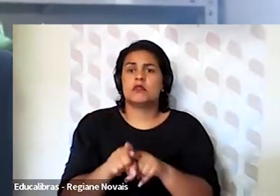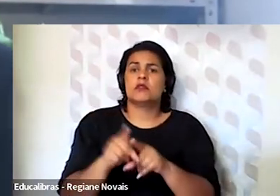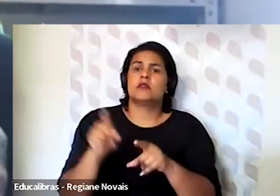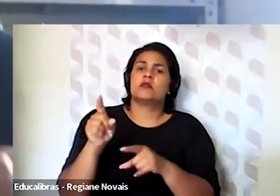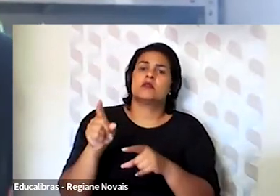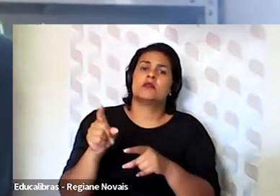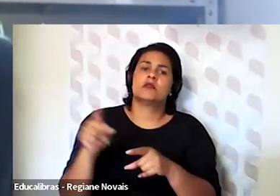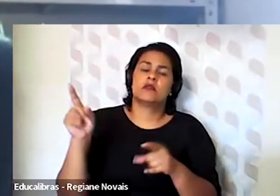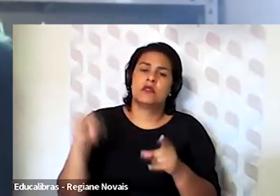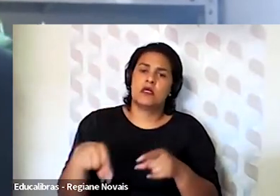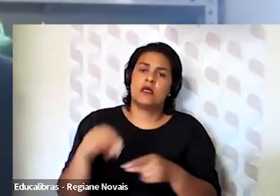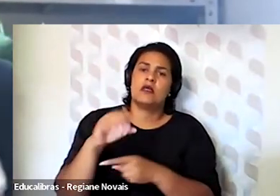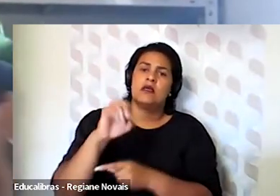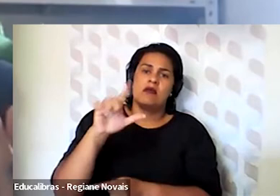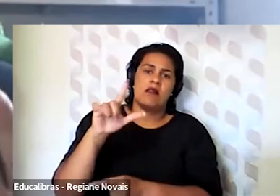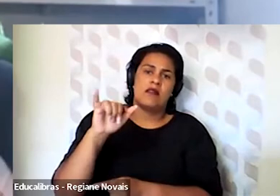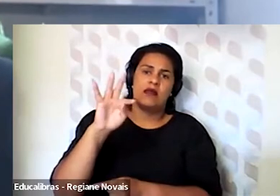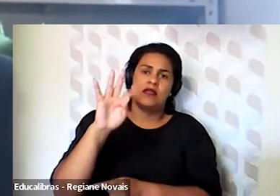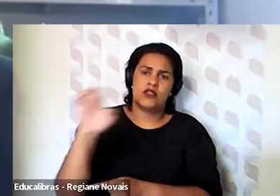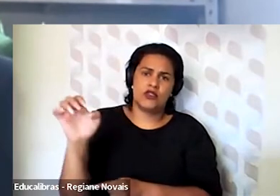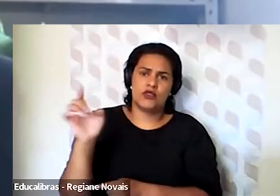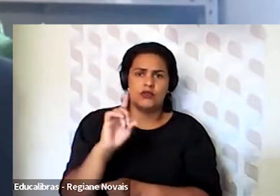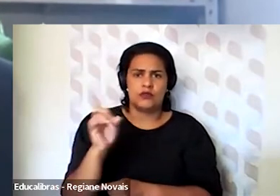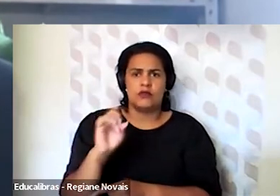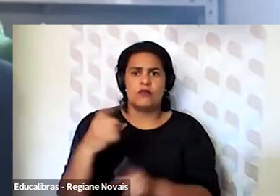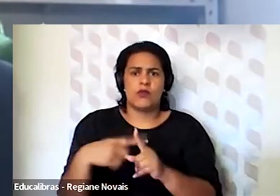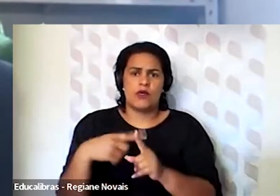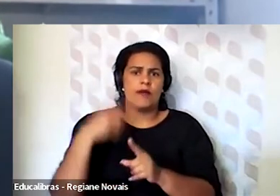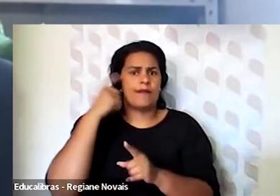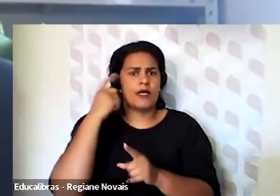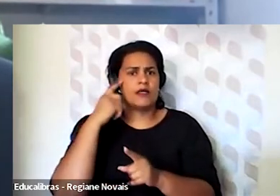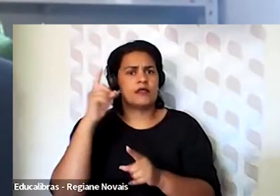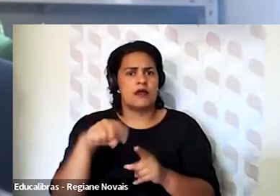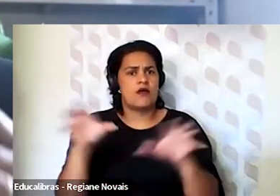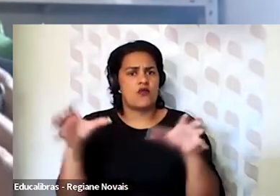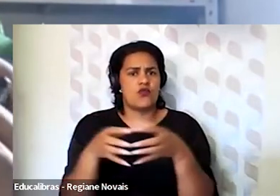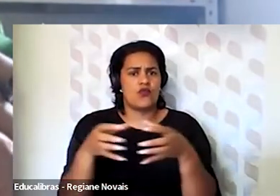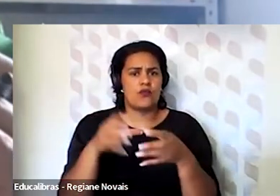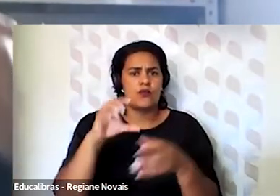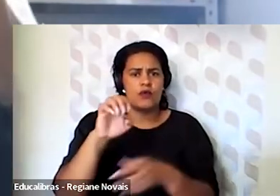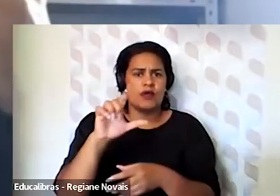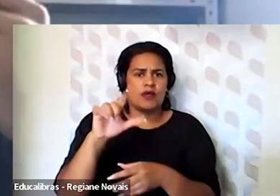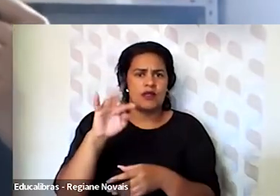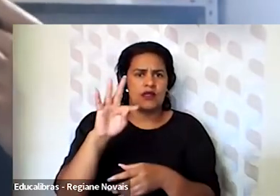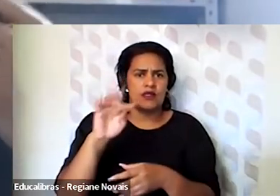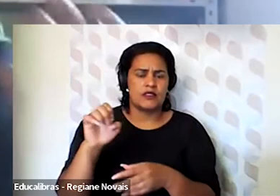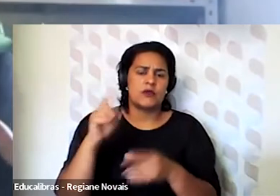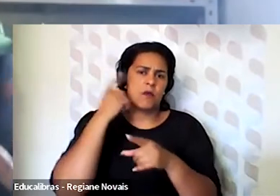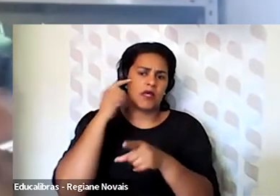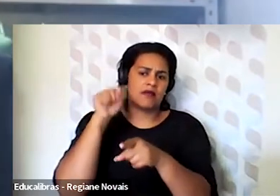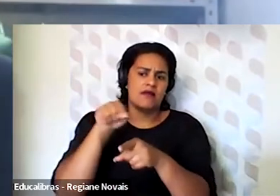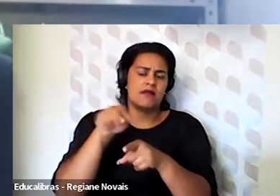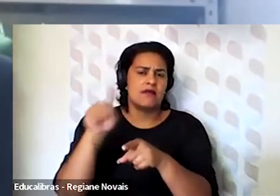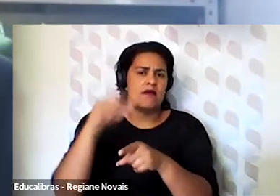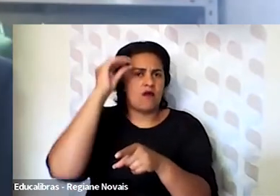predatórias, aliás, nem da elite, que eu vou chamar, porque a elite pressupõe alguma espécie de conhecimento maior,